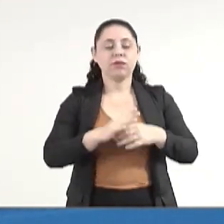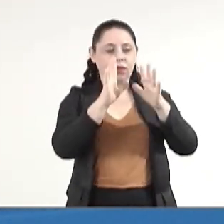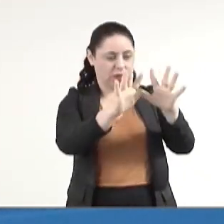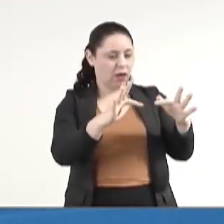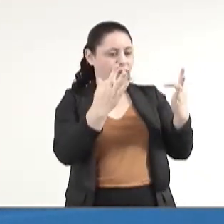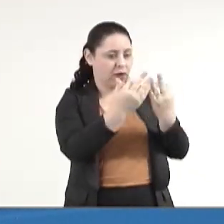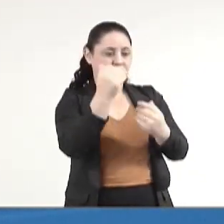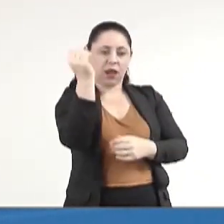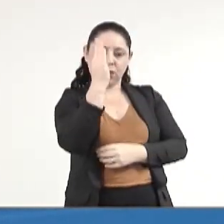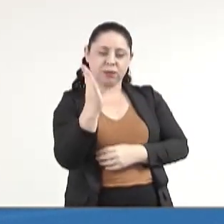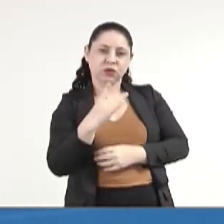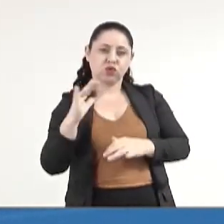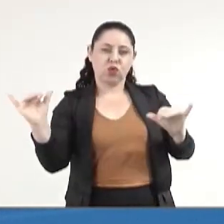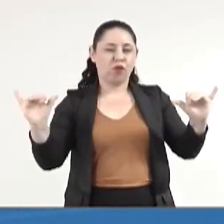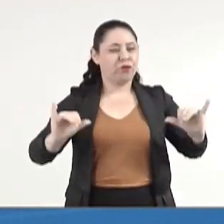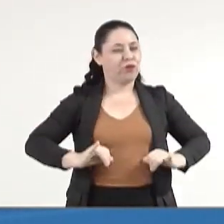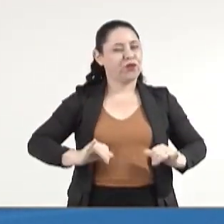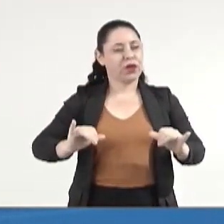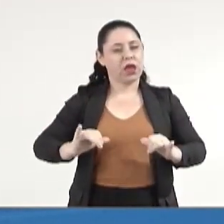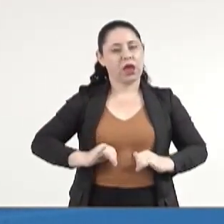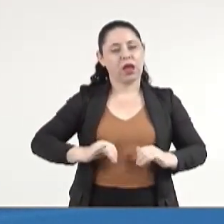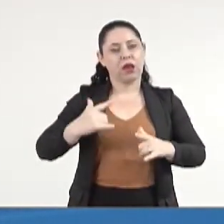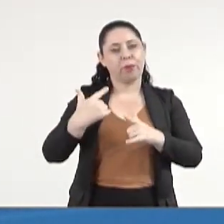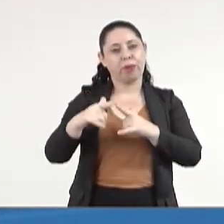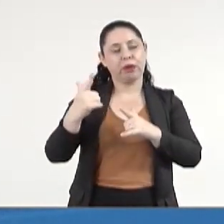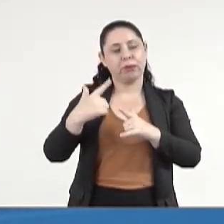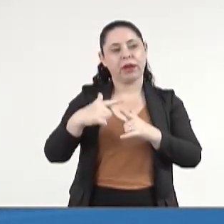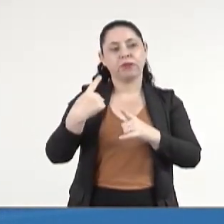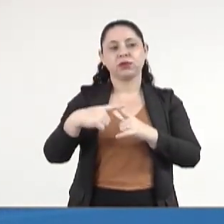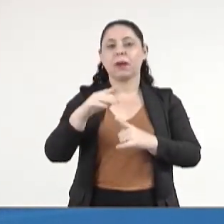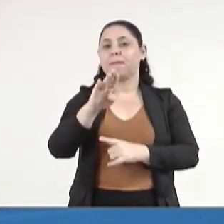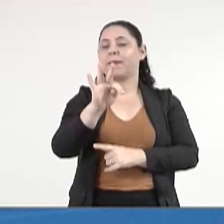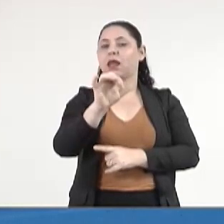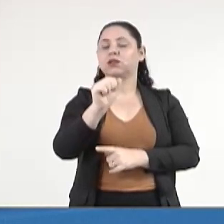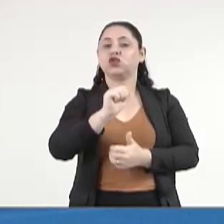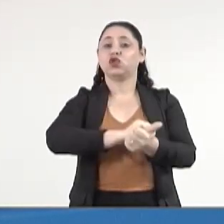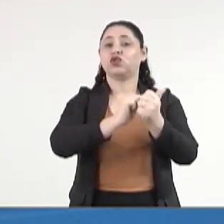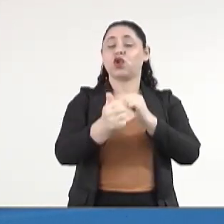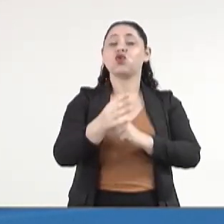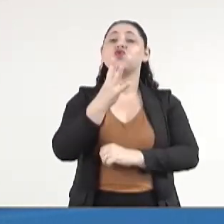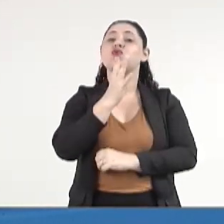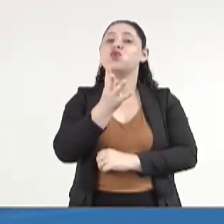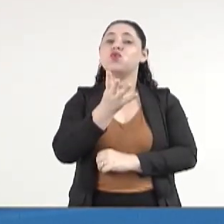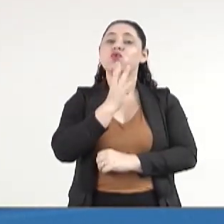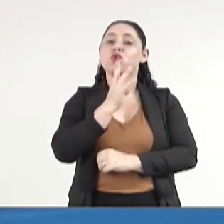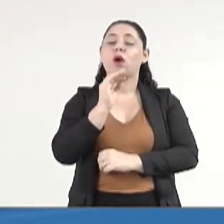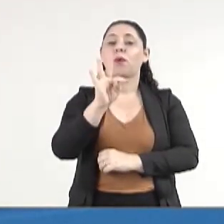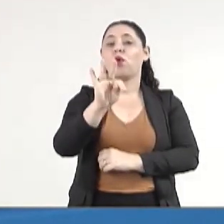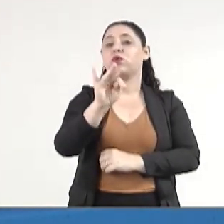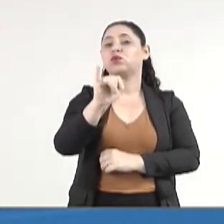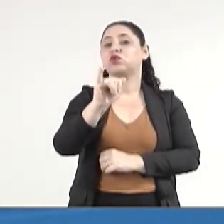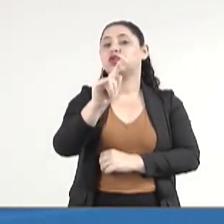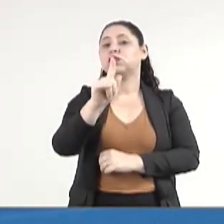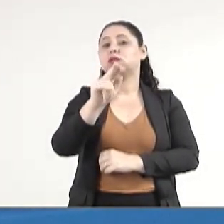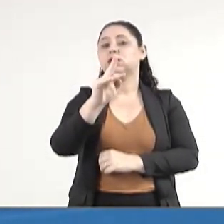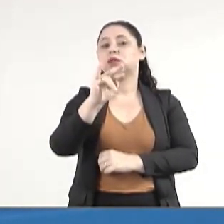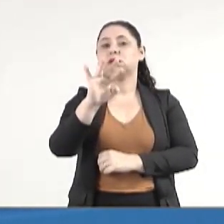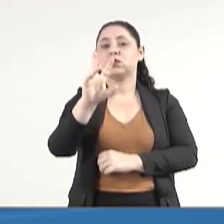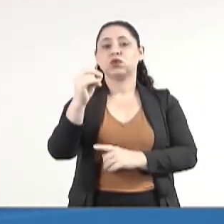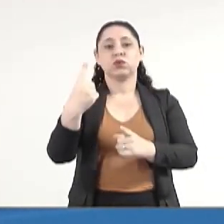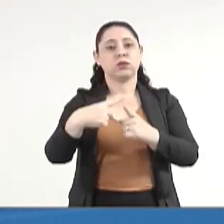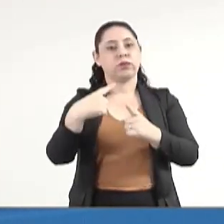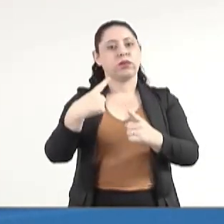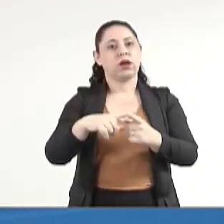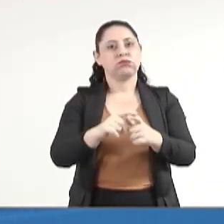As famílias brasileiras estão sofrendo as consequências das chamadas bets de jogos conhecidos como tigrinho,